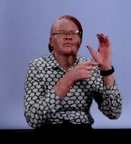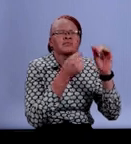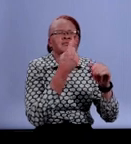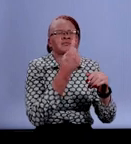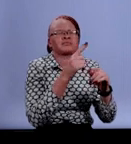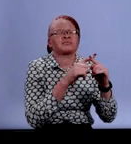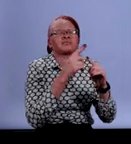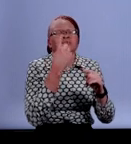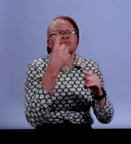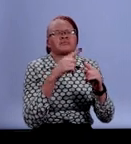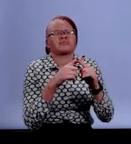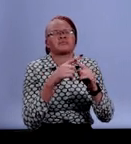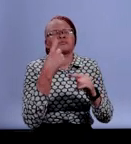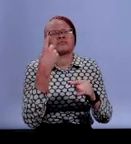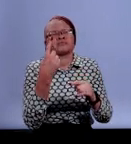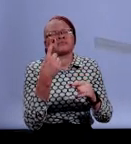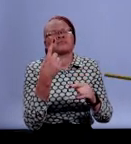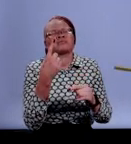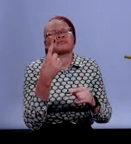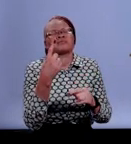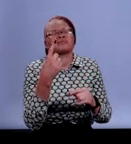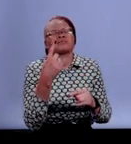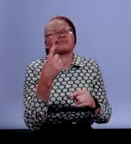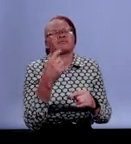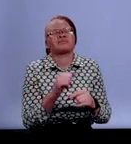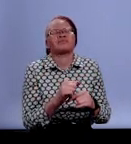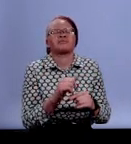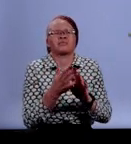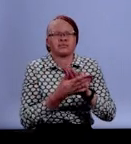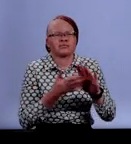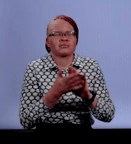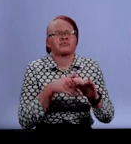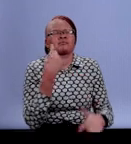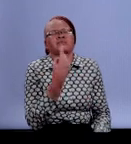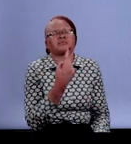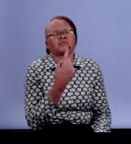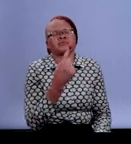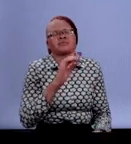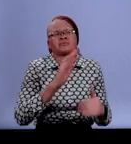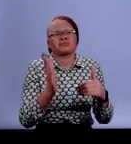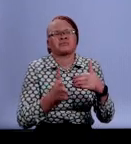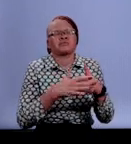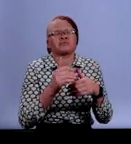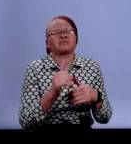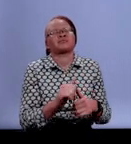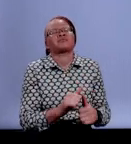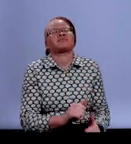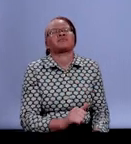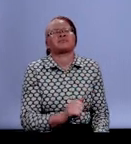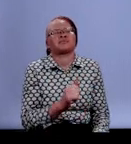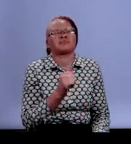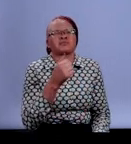1 x 1 x 1 bom então a nossa base um aparece quantas vezes